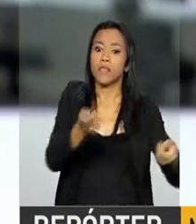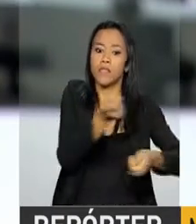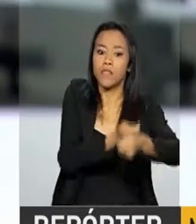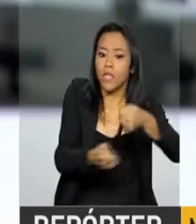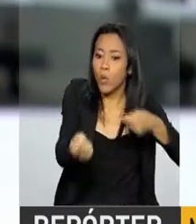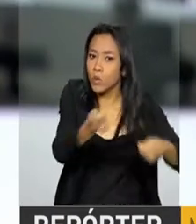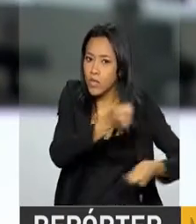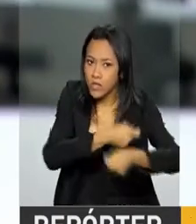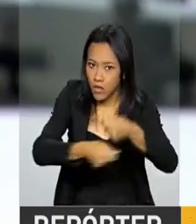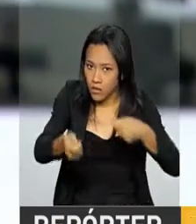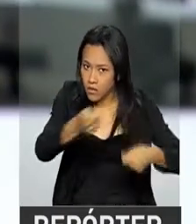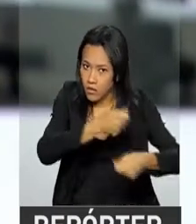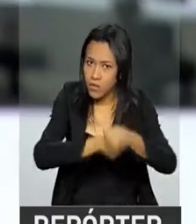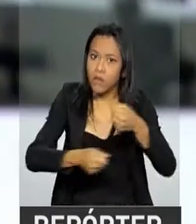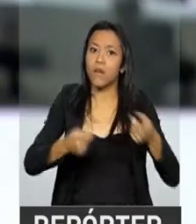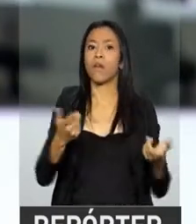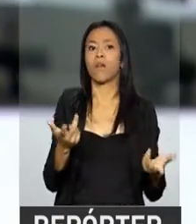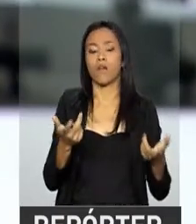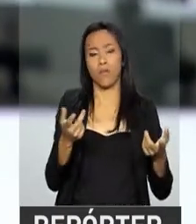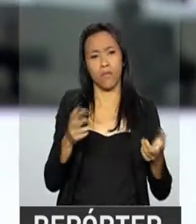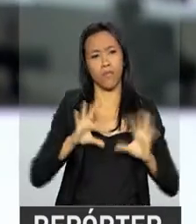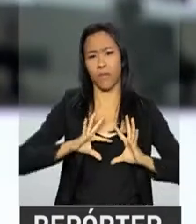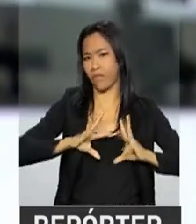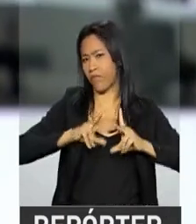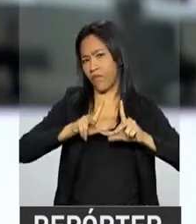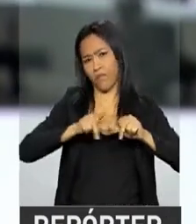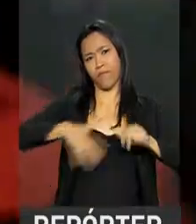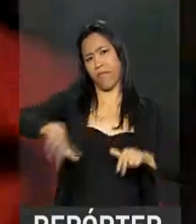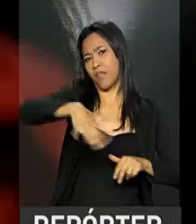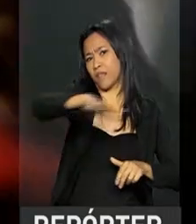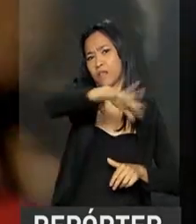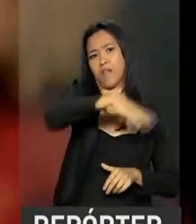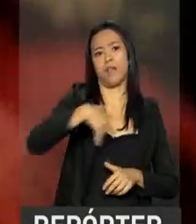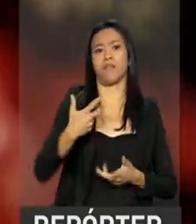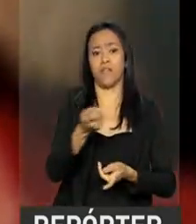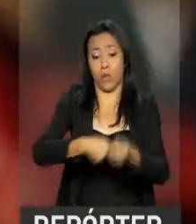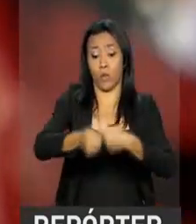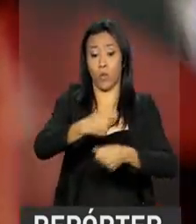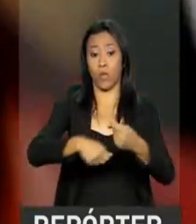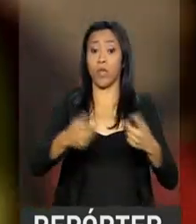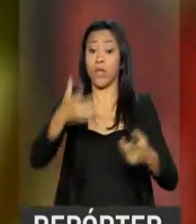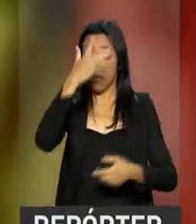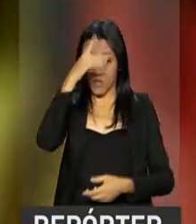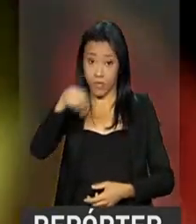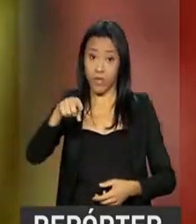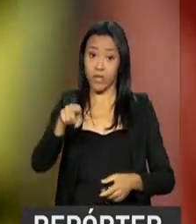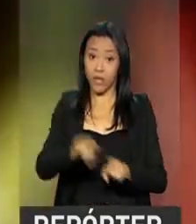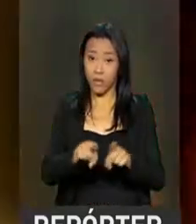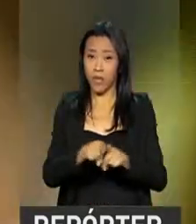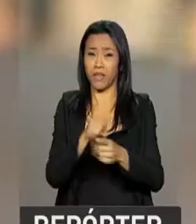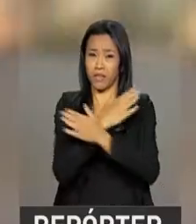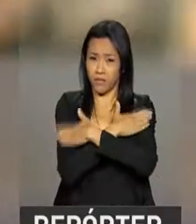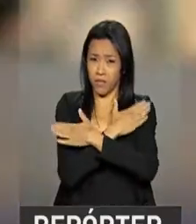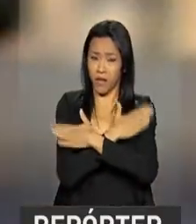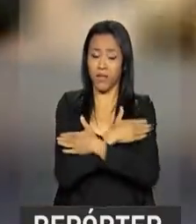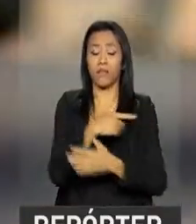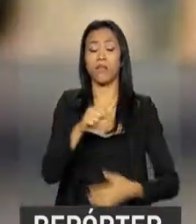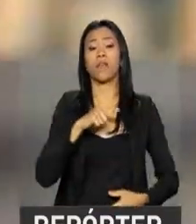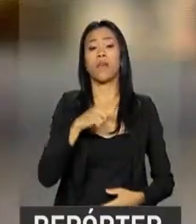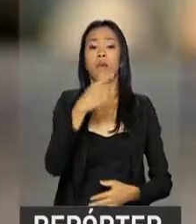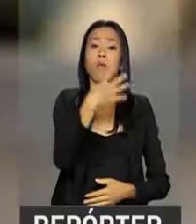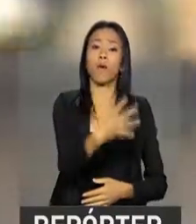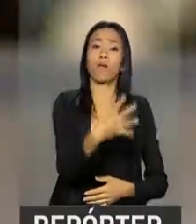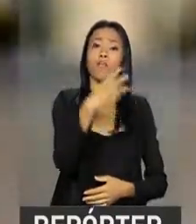âmbito do ambiente de trabalho, para todos os setores da economia. Além de desempregados, o Brasil tem atualmente 45 milhões